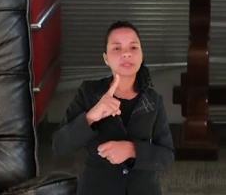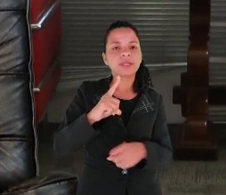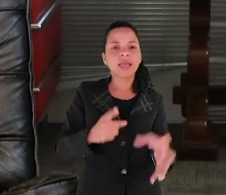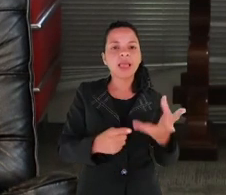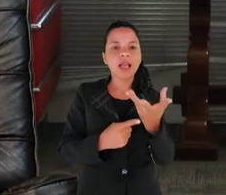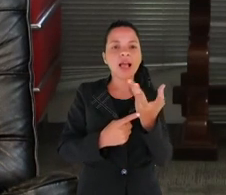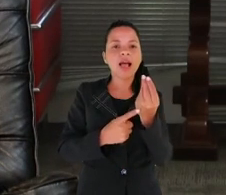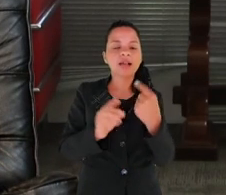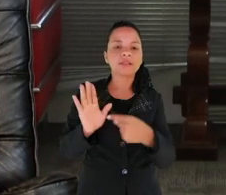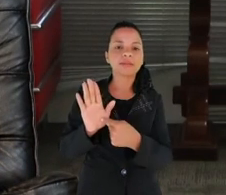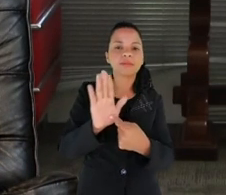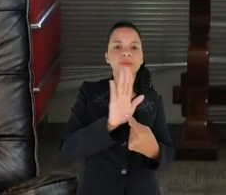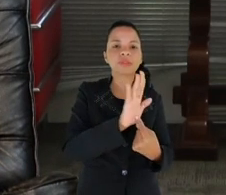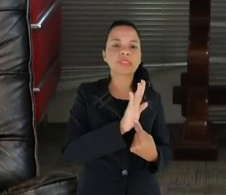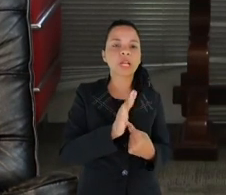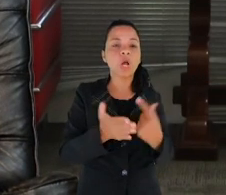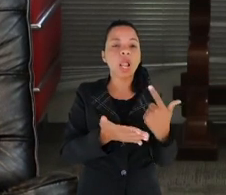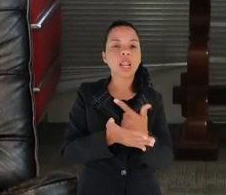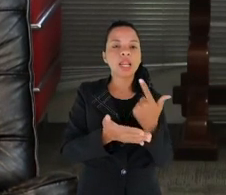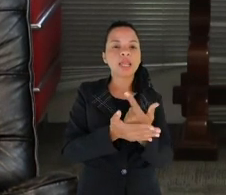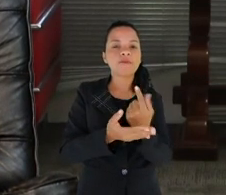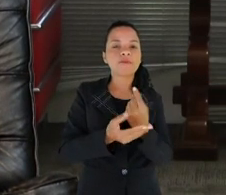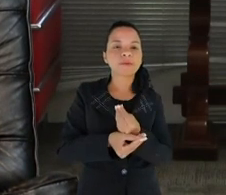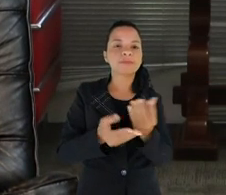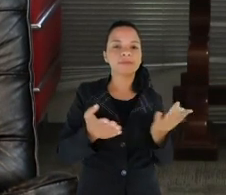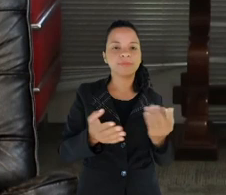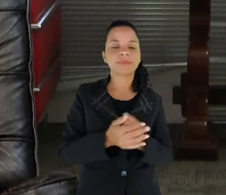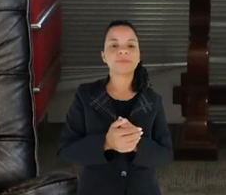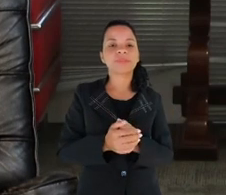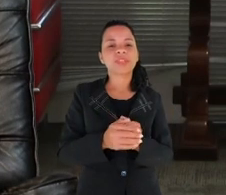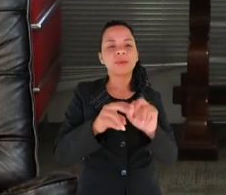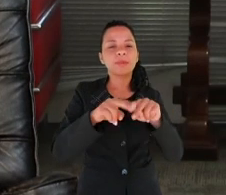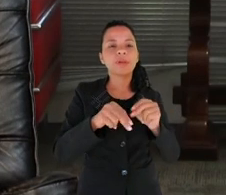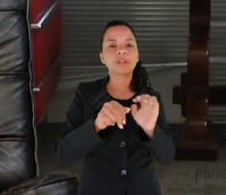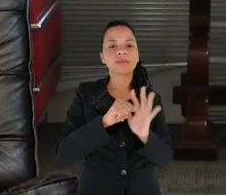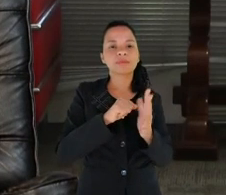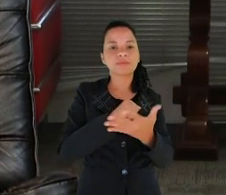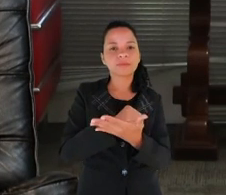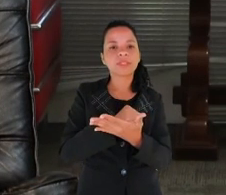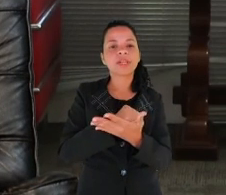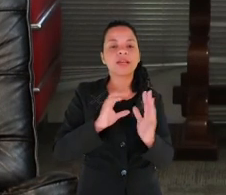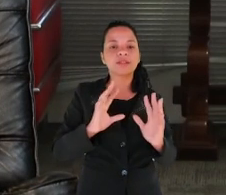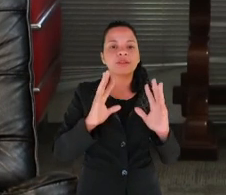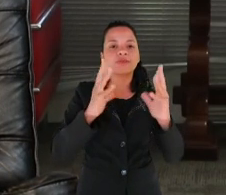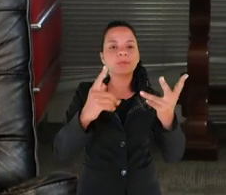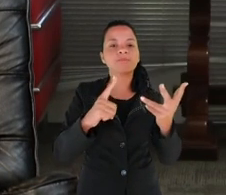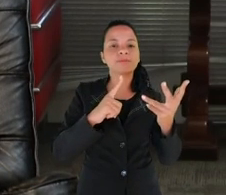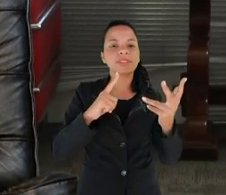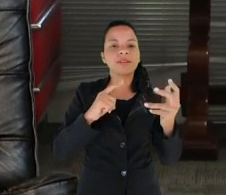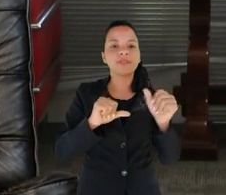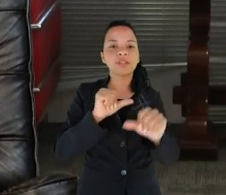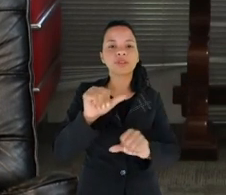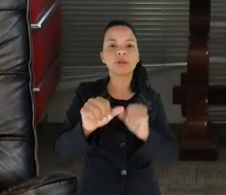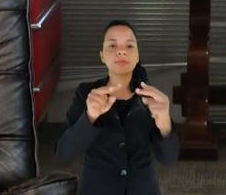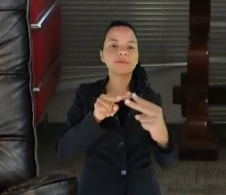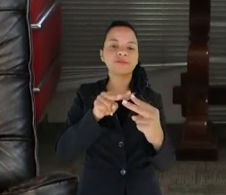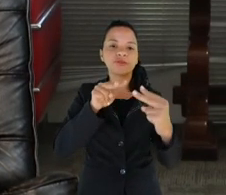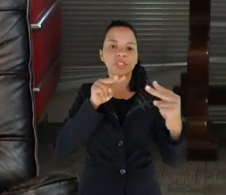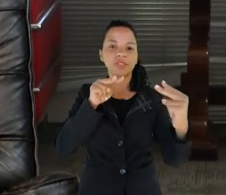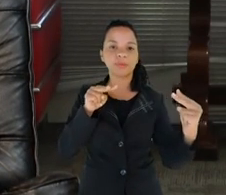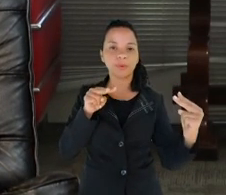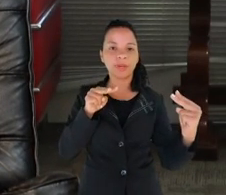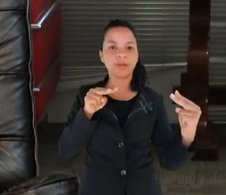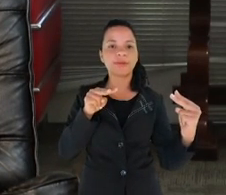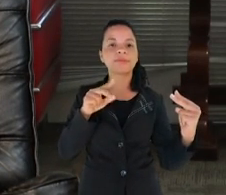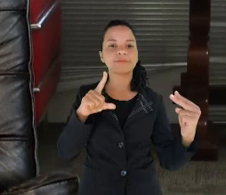de livros. Devido à pandemia da Covid-19, os eventos foram adaptados para o ambiente virtual, modalidade em que foram apresentados